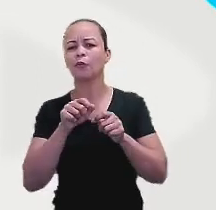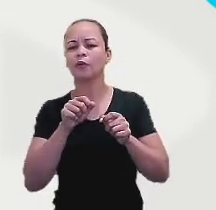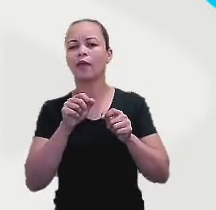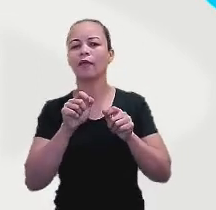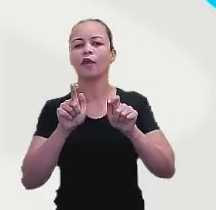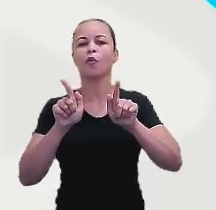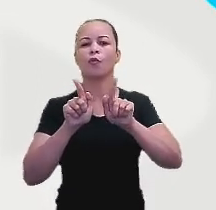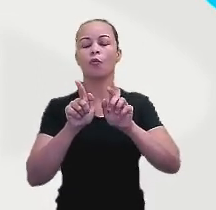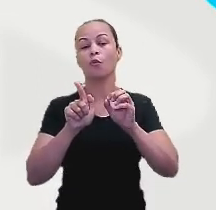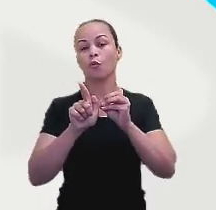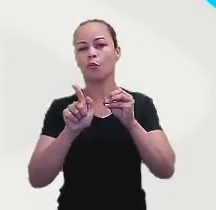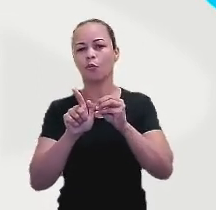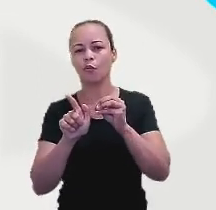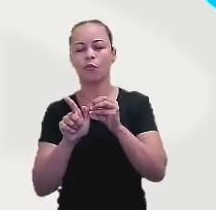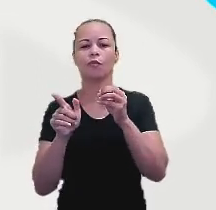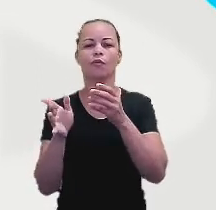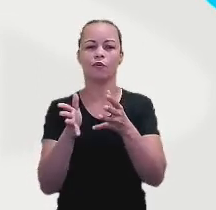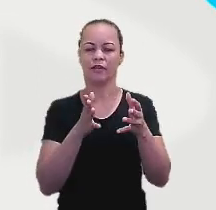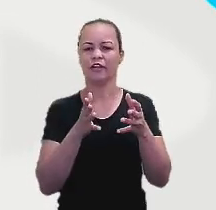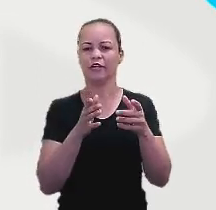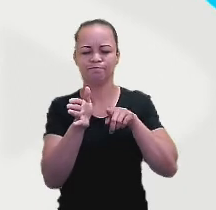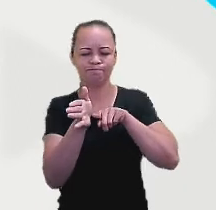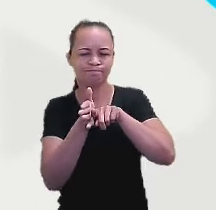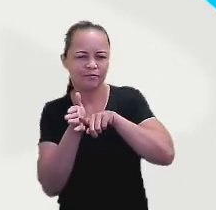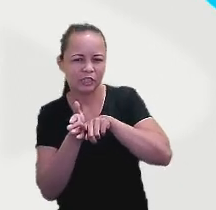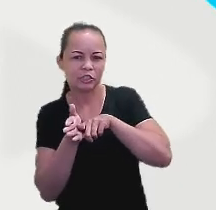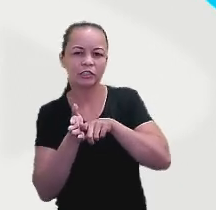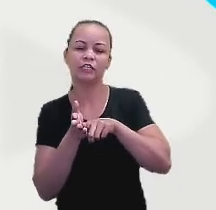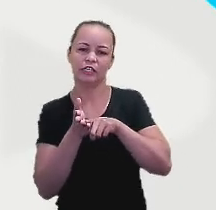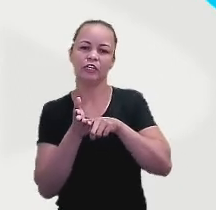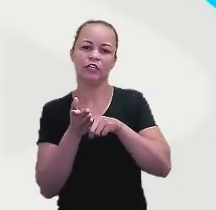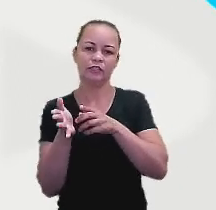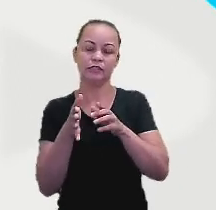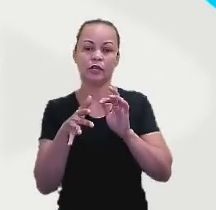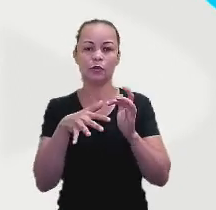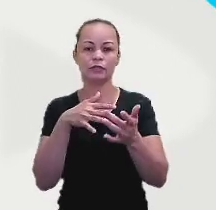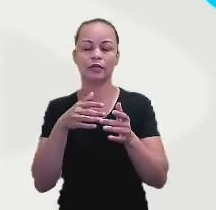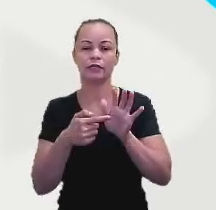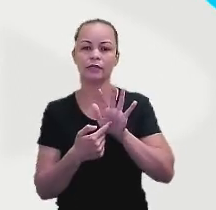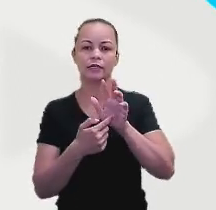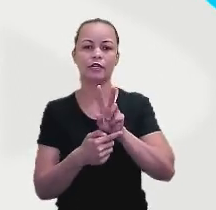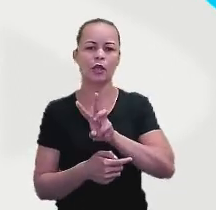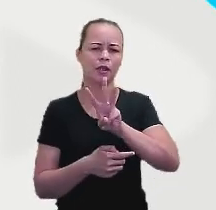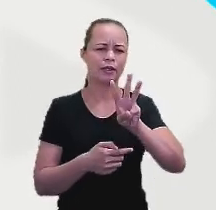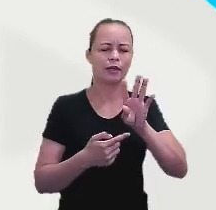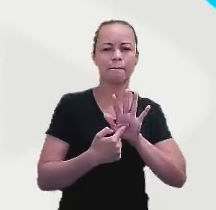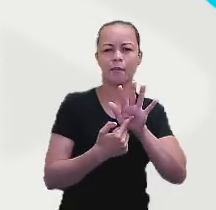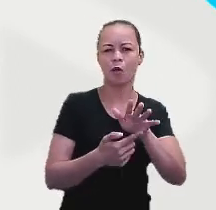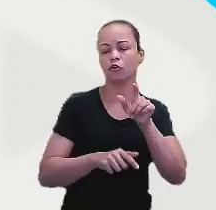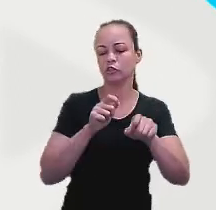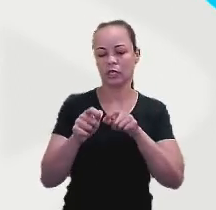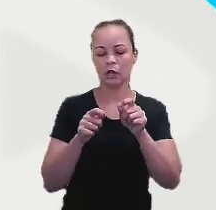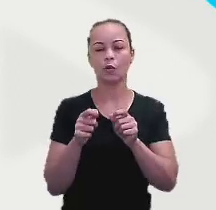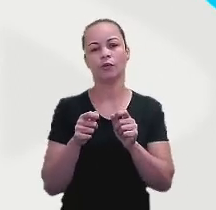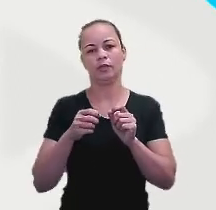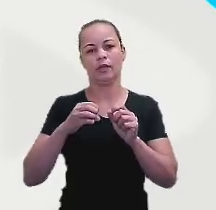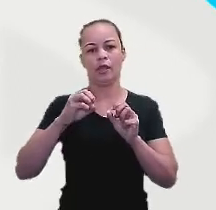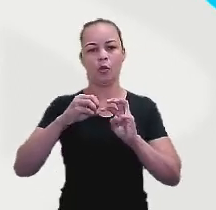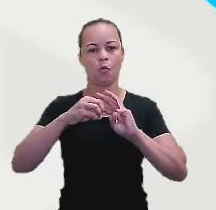né? Pesquisa. E um dos primeiros sites que aparece é a Wikipédia, trazendo aí informações